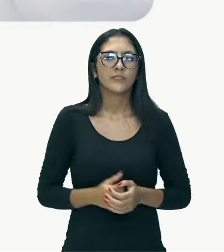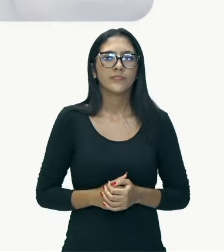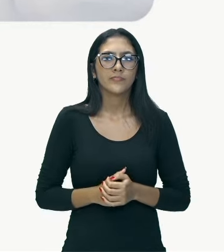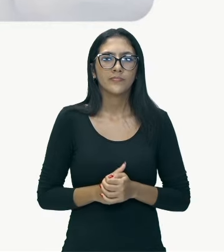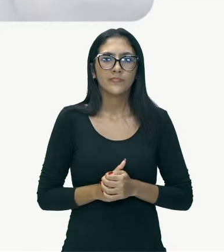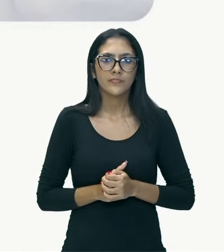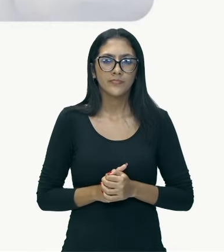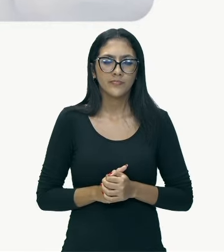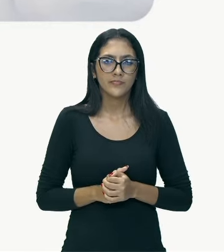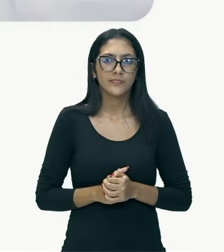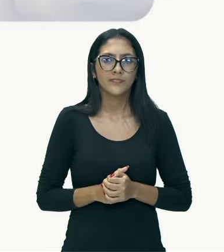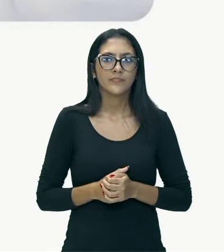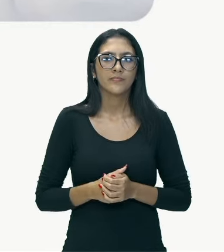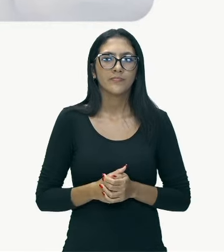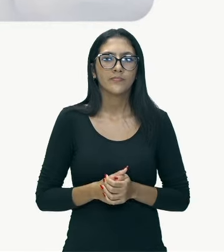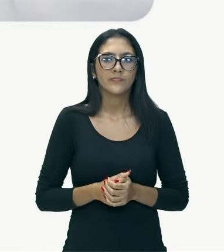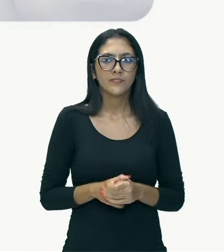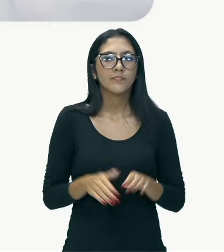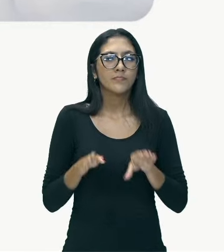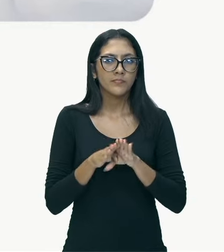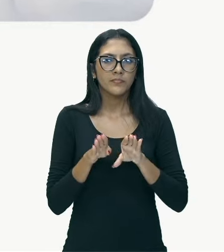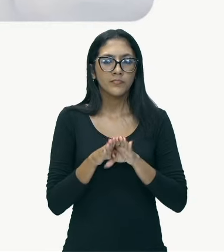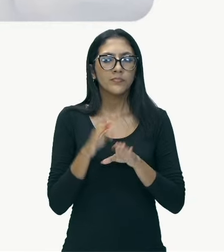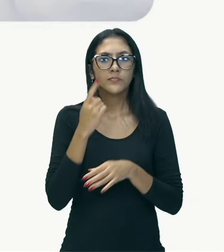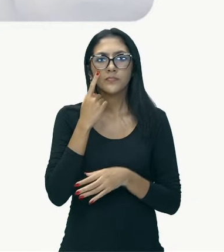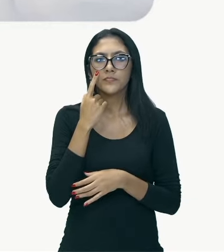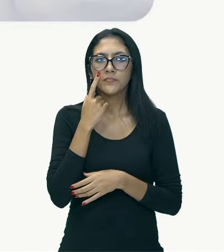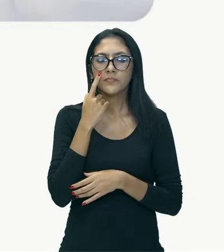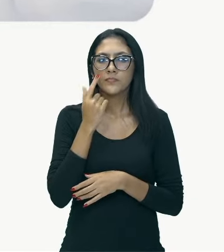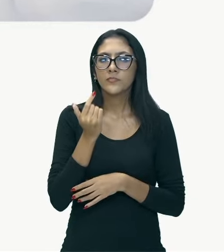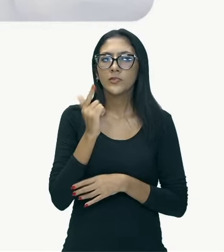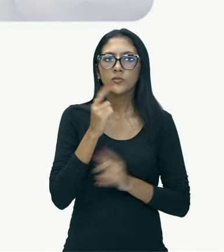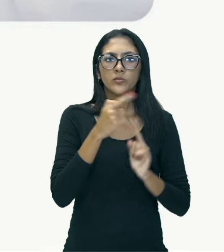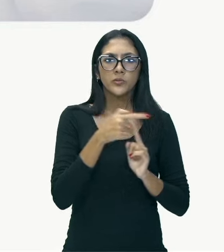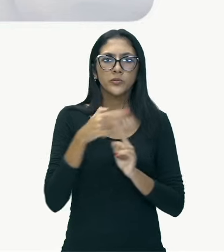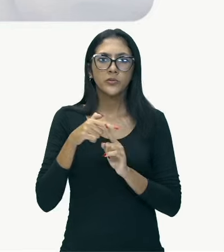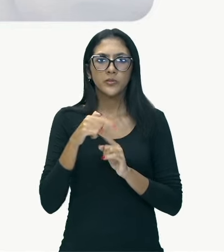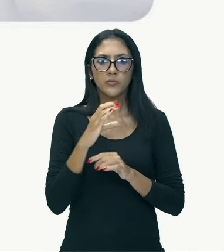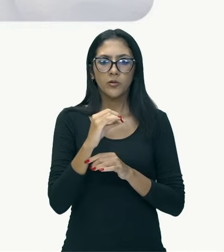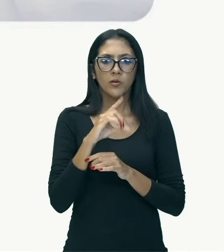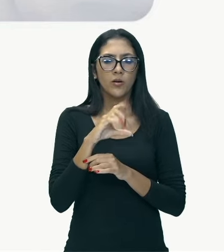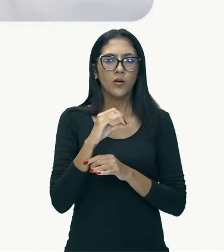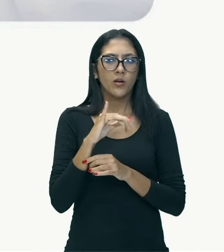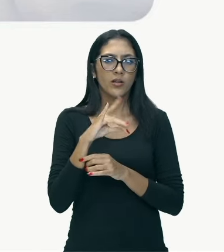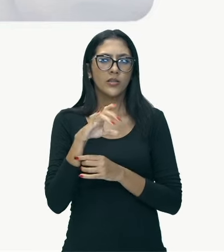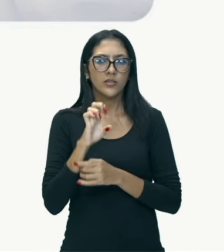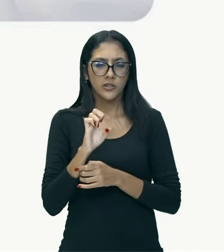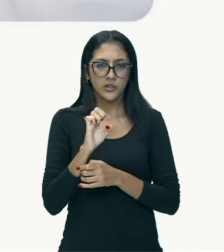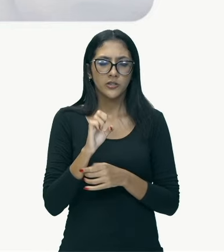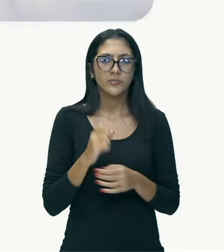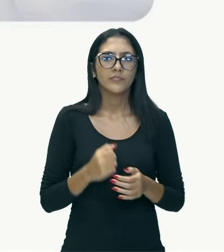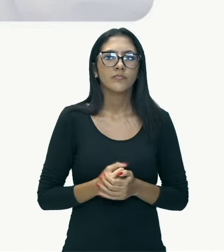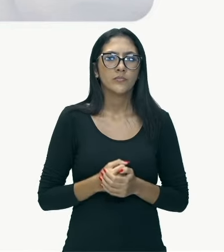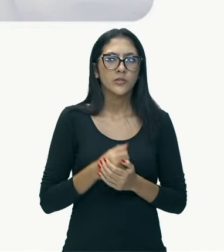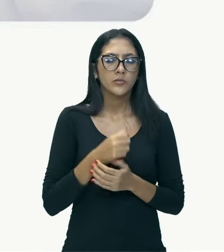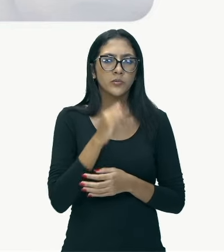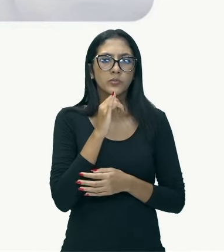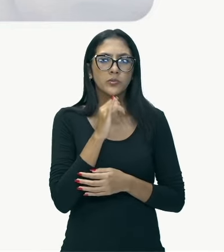E aqui nós vamos ter, gente, os tipos de colóides. Clara em neve é